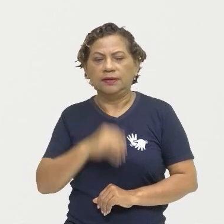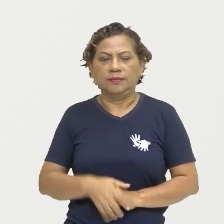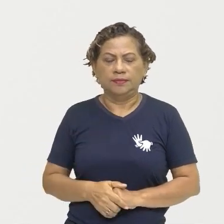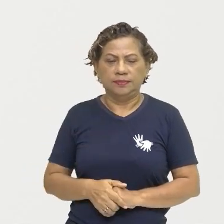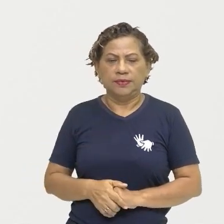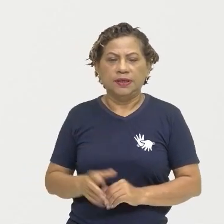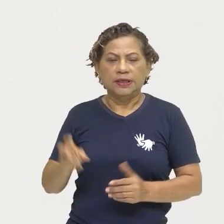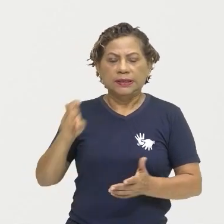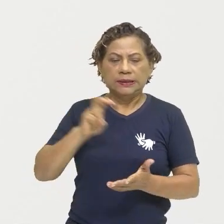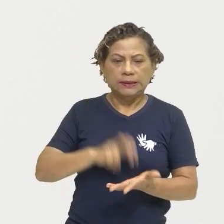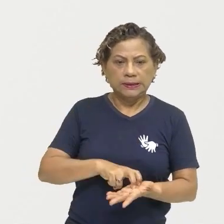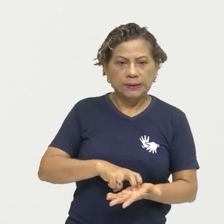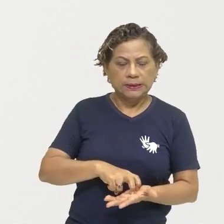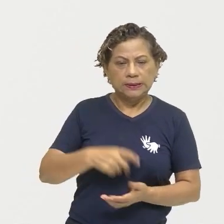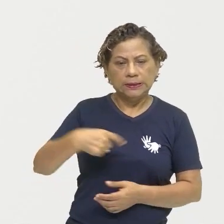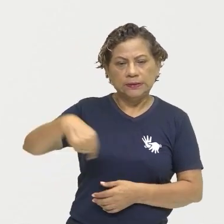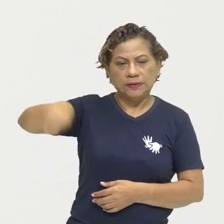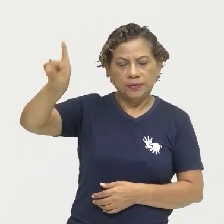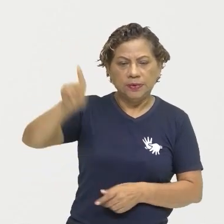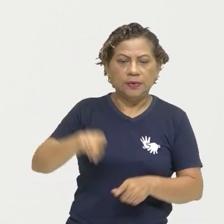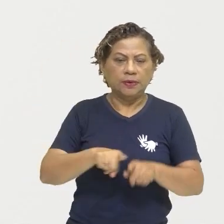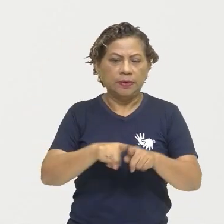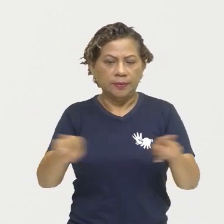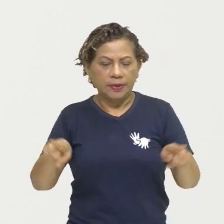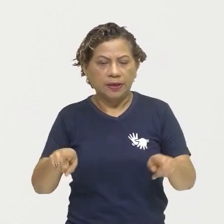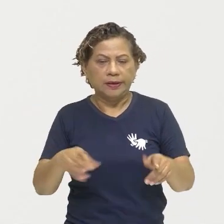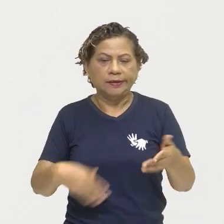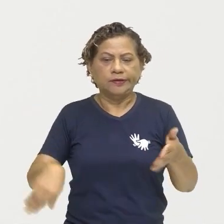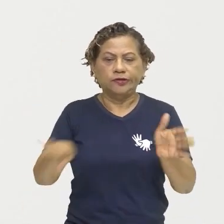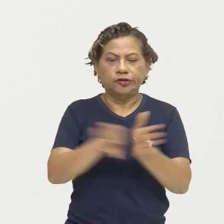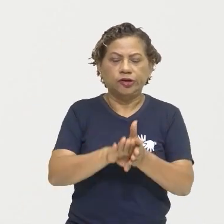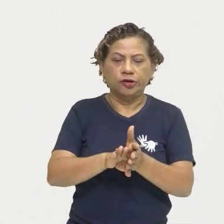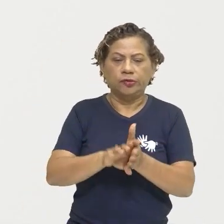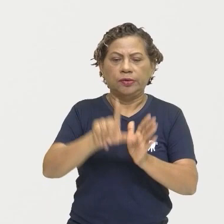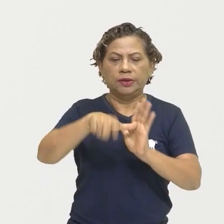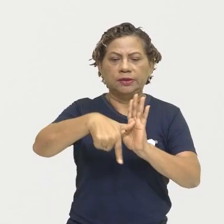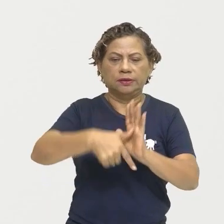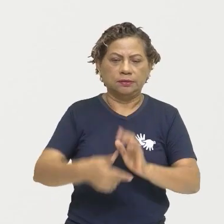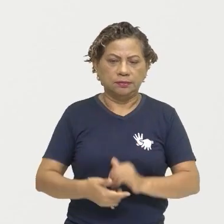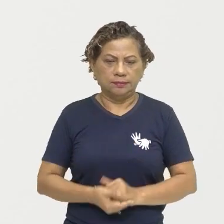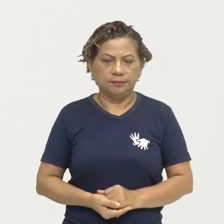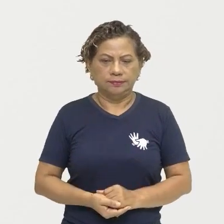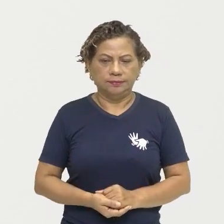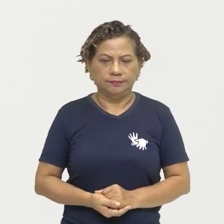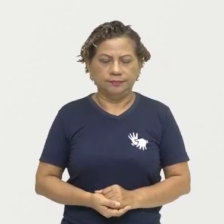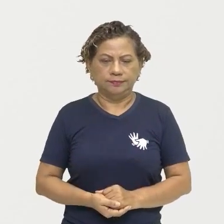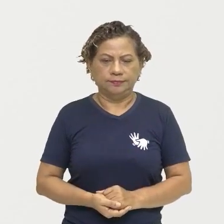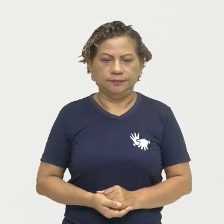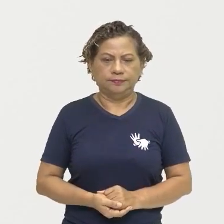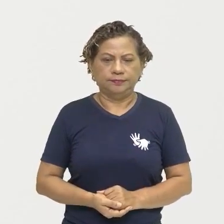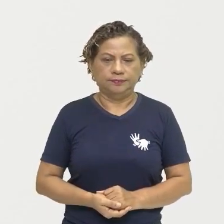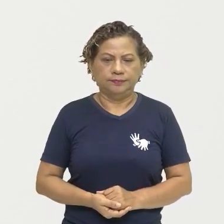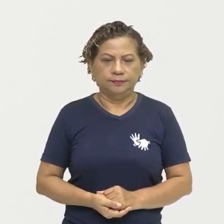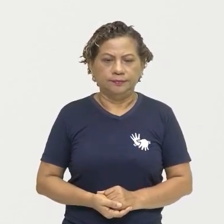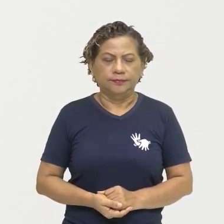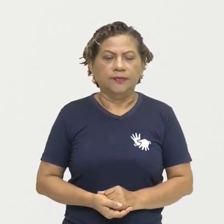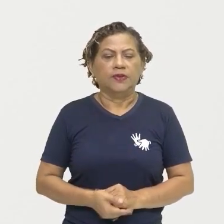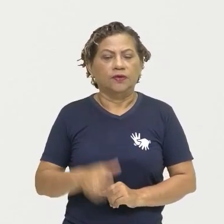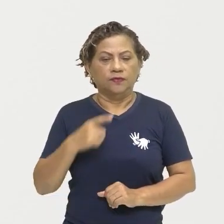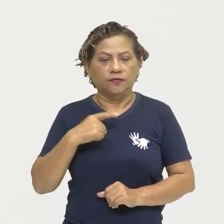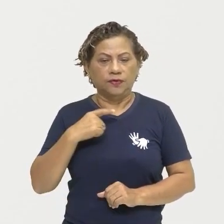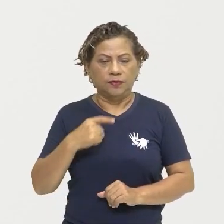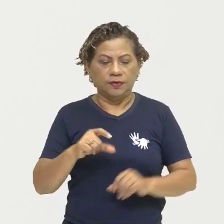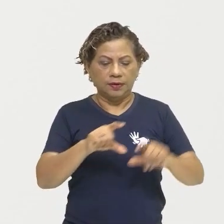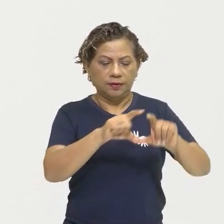mas, porém, contudo, todavia, no entanto, entretanto, chegou atrasado. Então, eu tenho duas